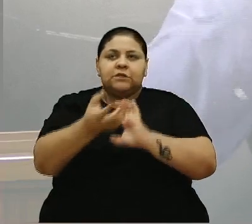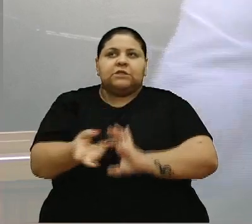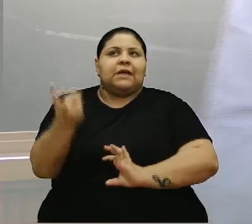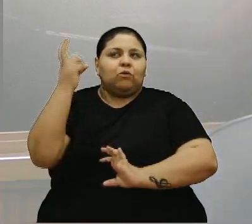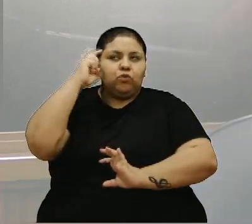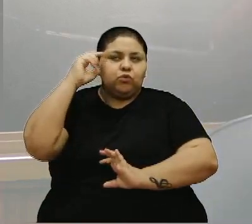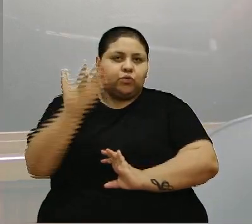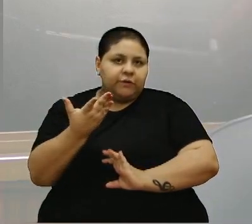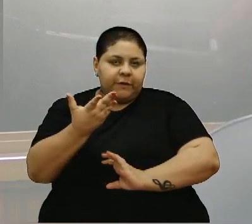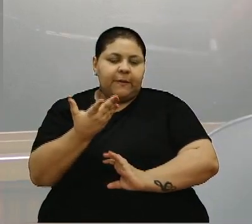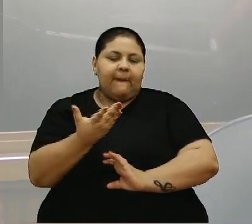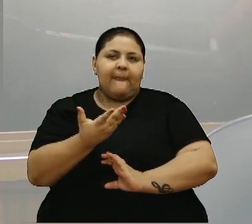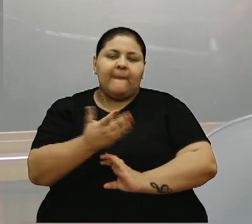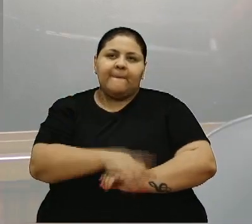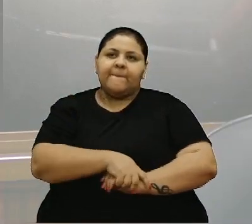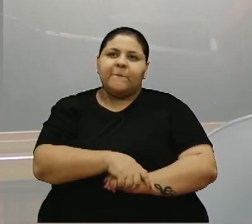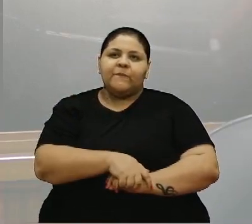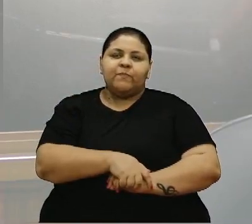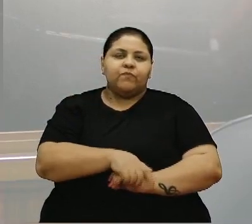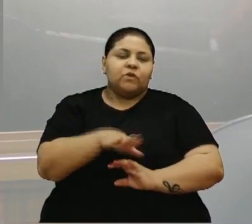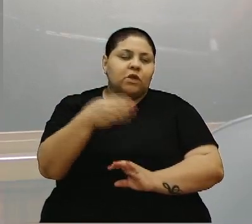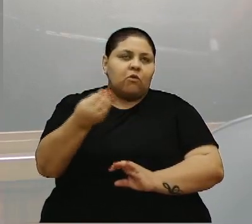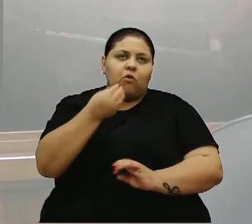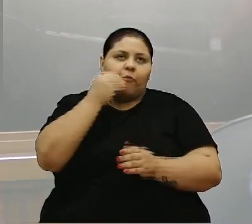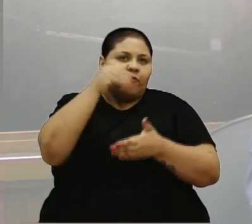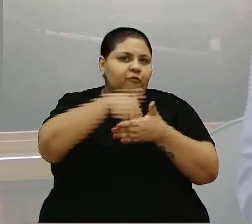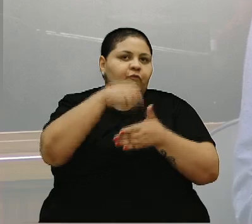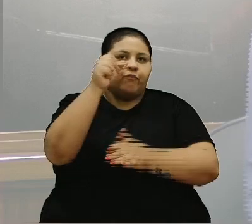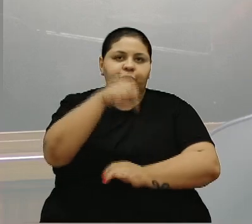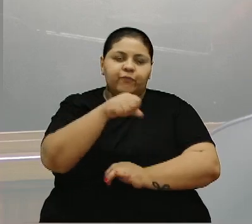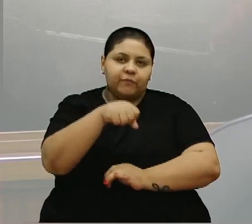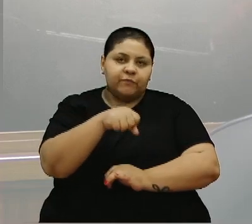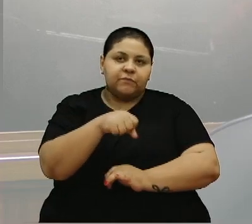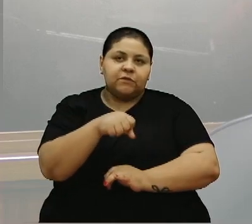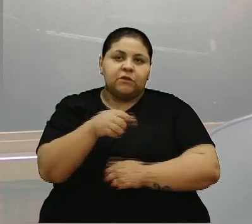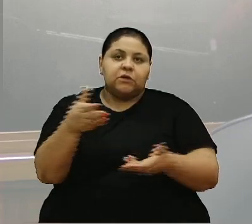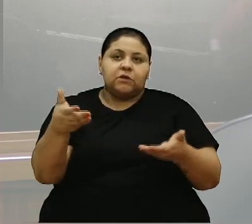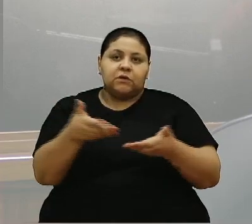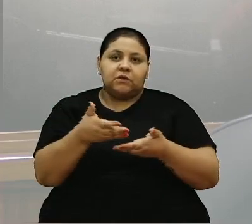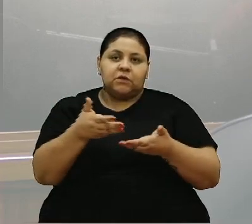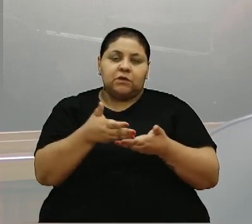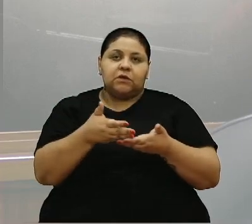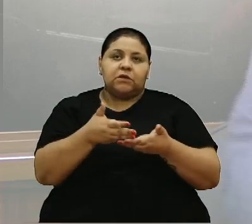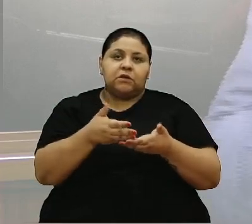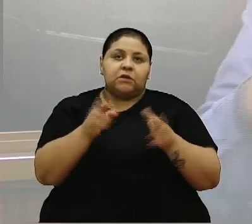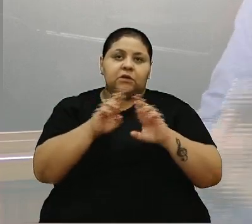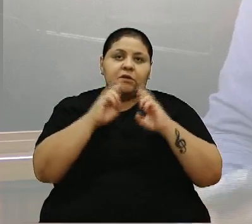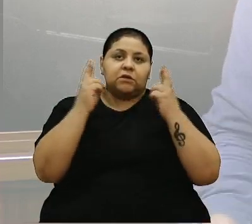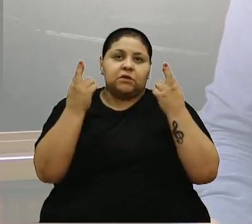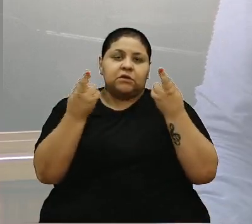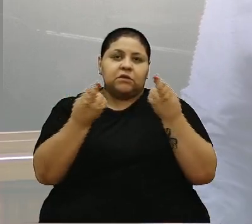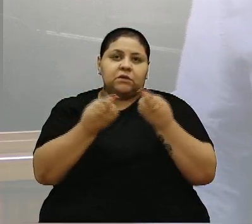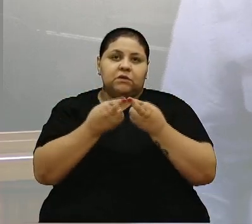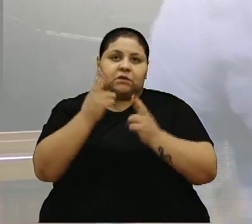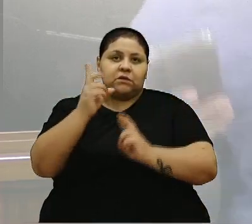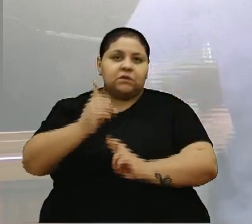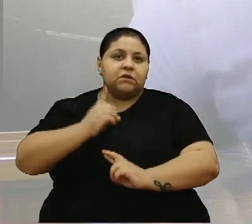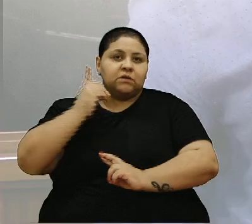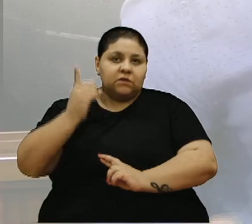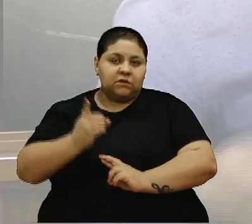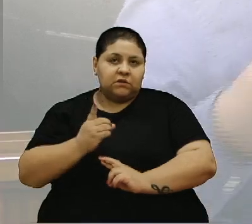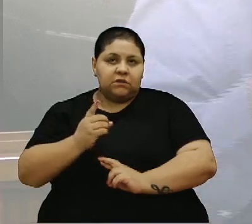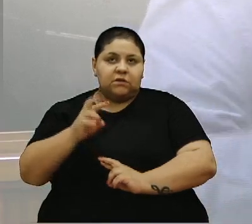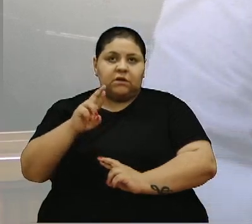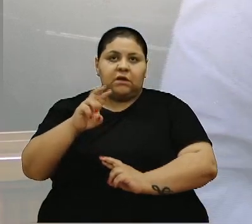cultura. Então, lógico, voto favorável. Inclusive, estou aqui com uma reunião online com a deputada Reginete Bispo,